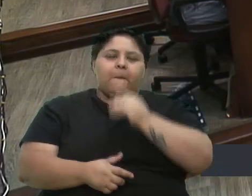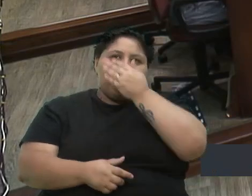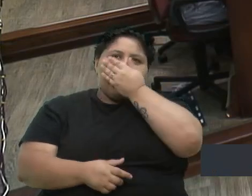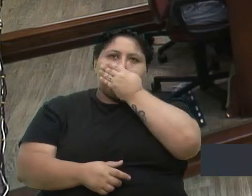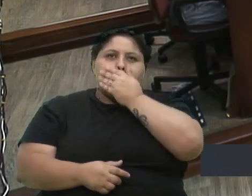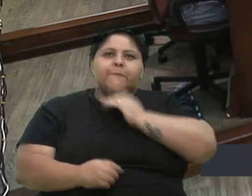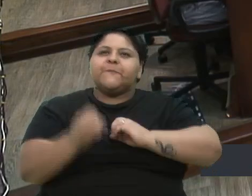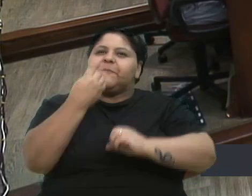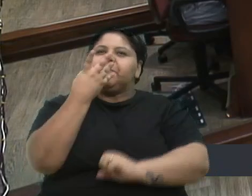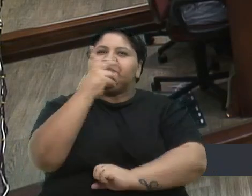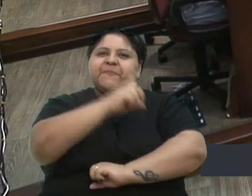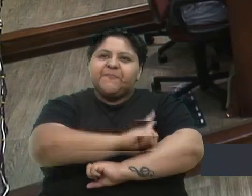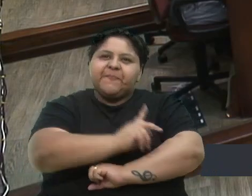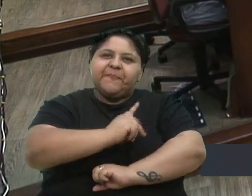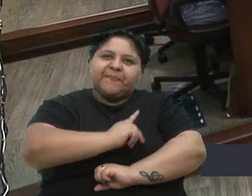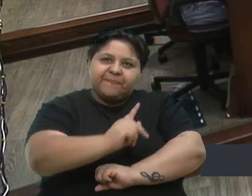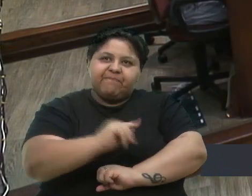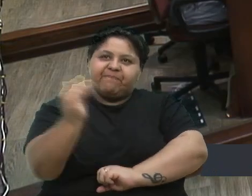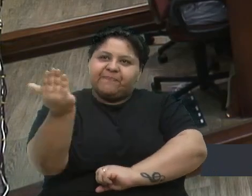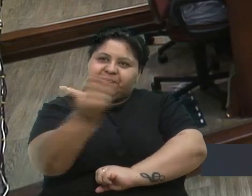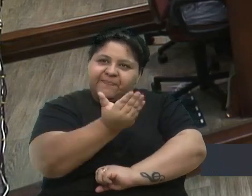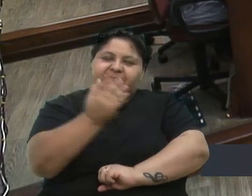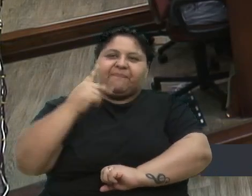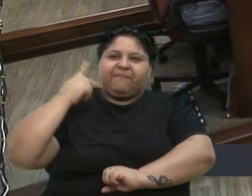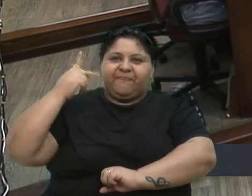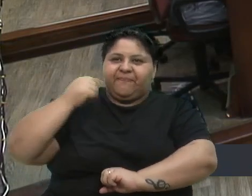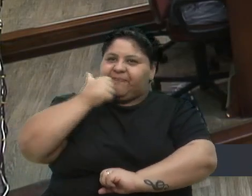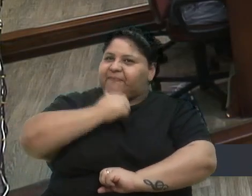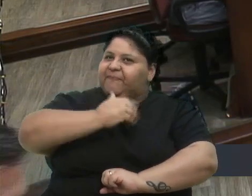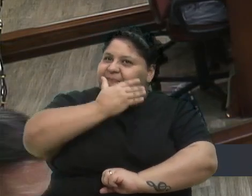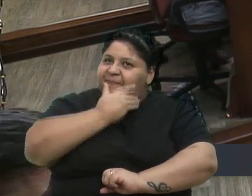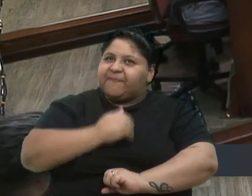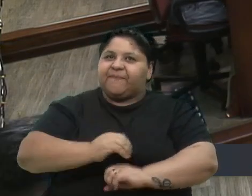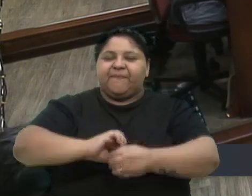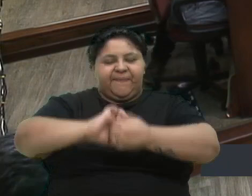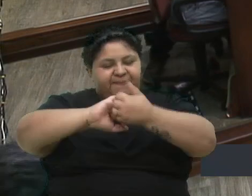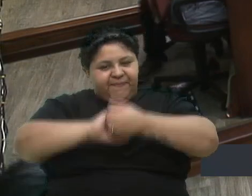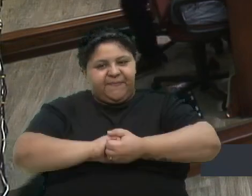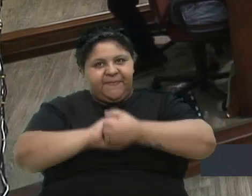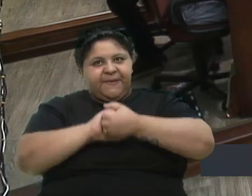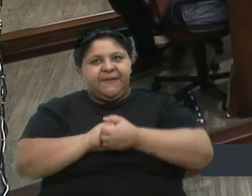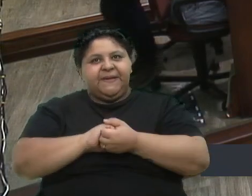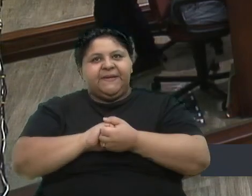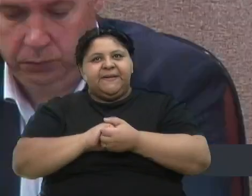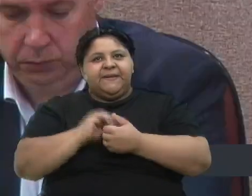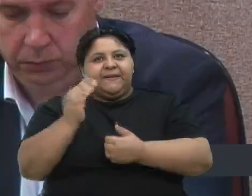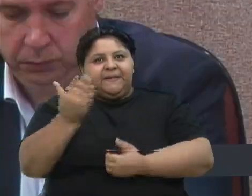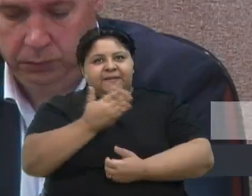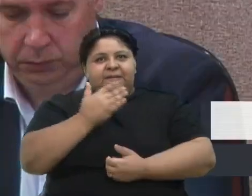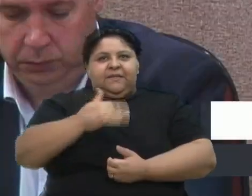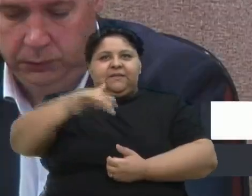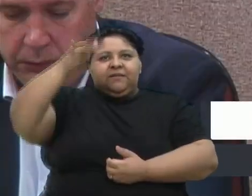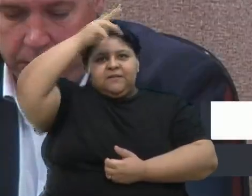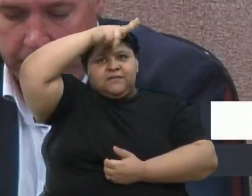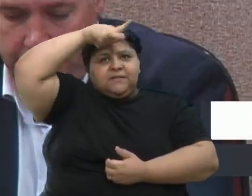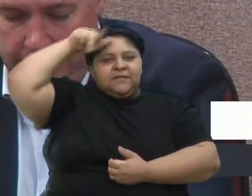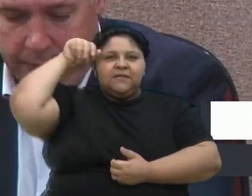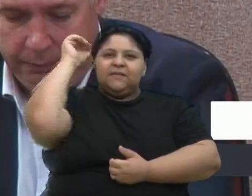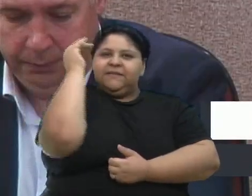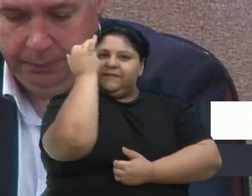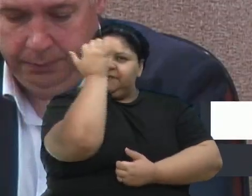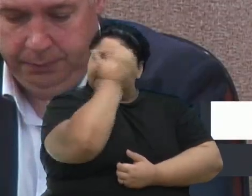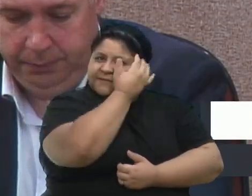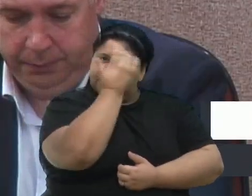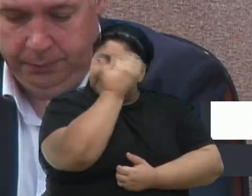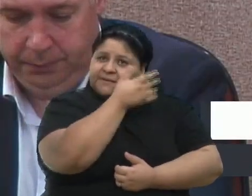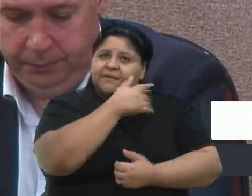Bom dia, senhor presidente, colegas vereadores. Cumprimento o nosso prefeito, o senhor Adiló.